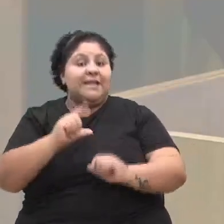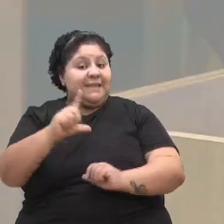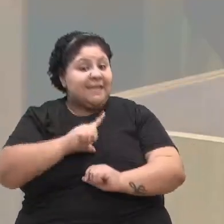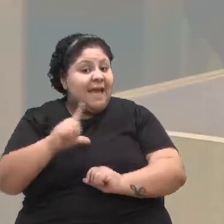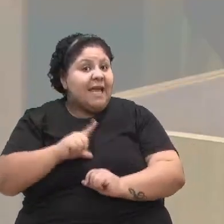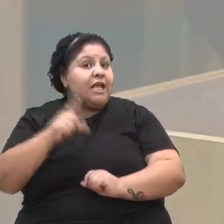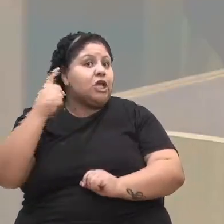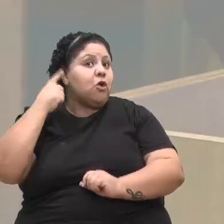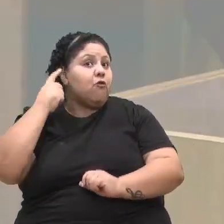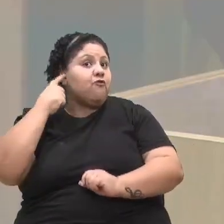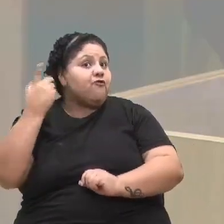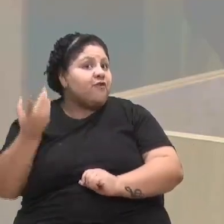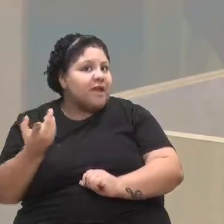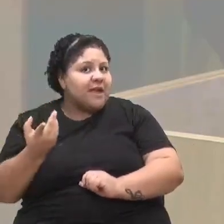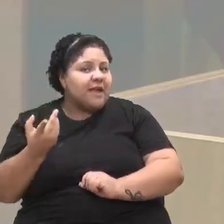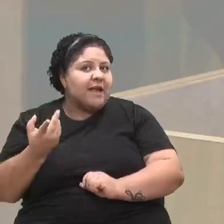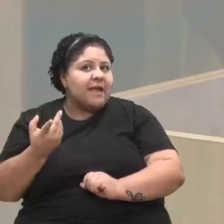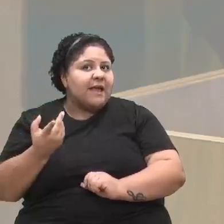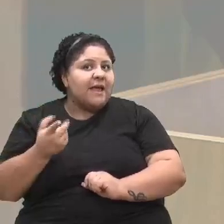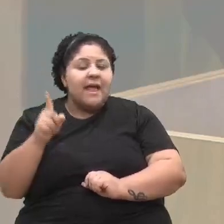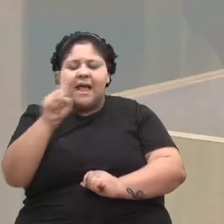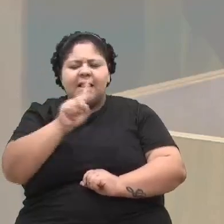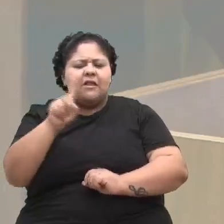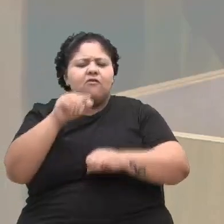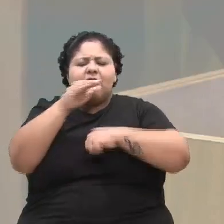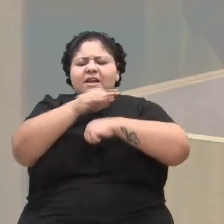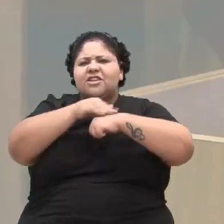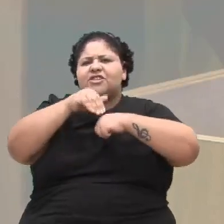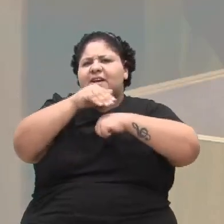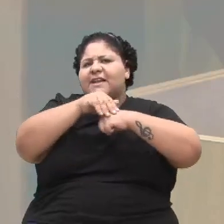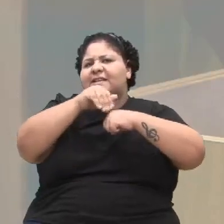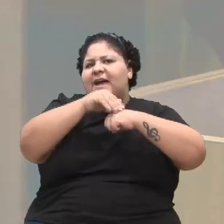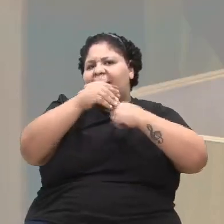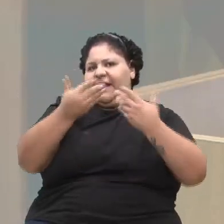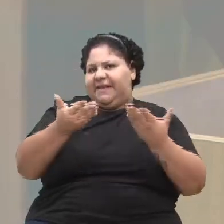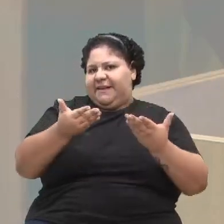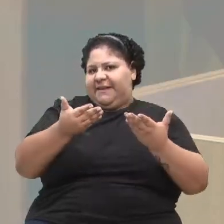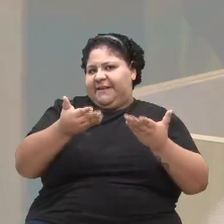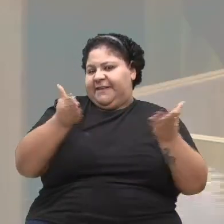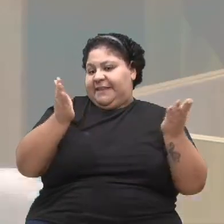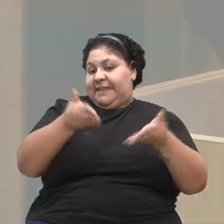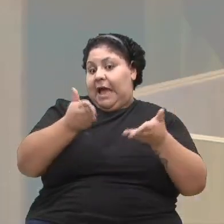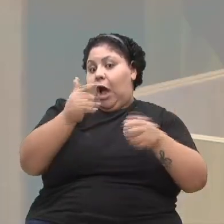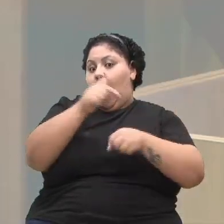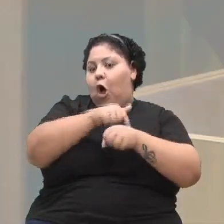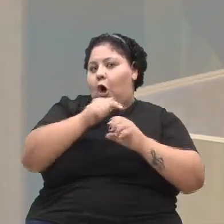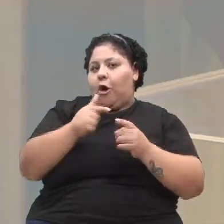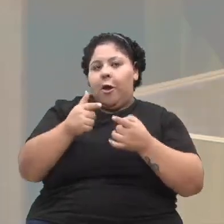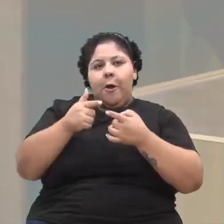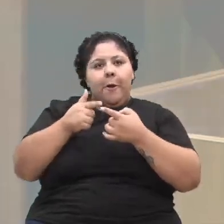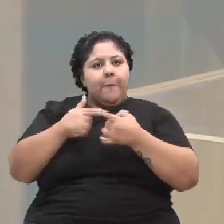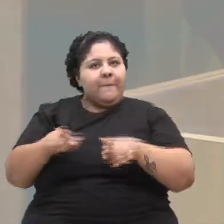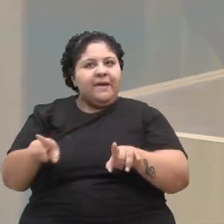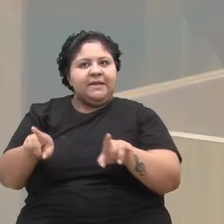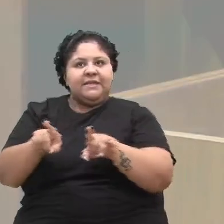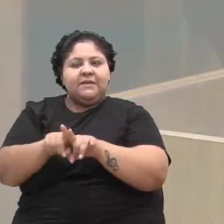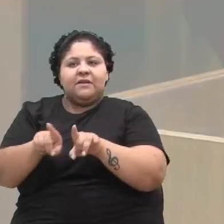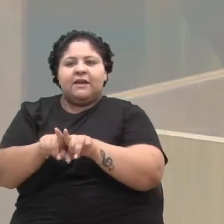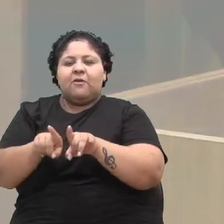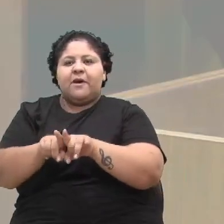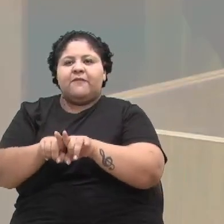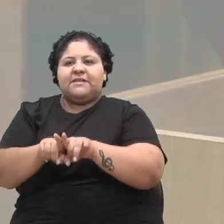ouvir, ele não vai te agradar no primeiro momento. Mas ele não vai te trair no segundo